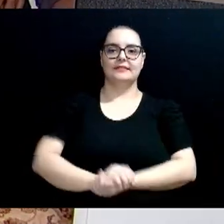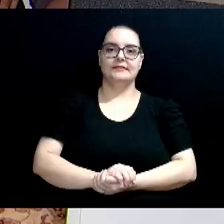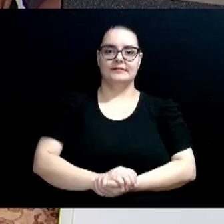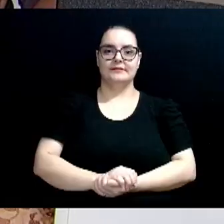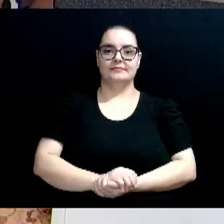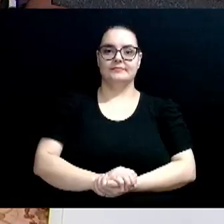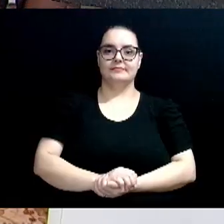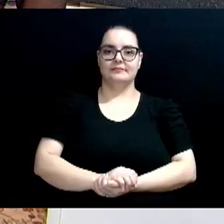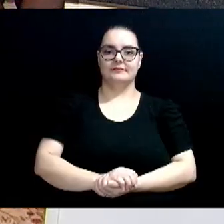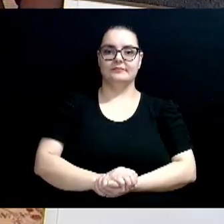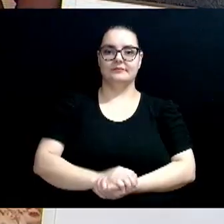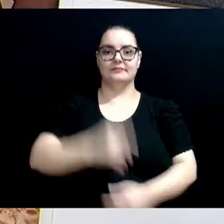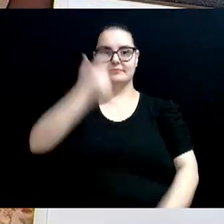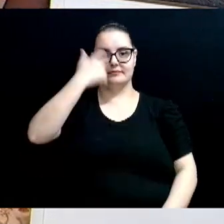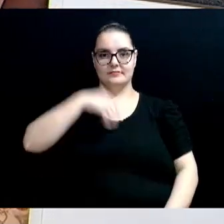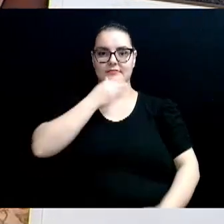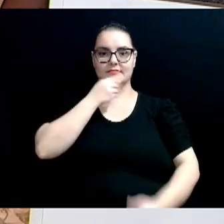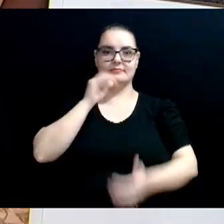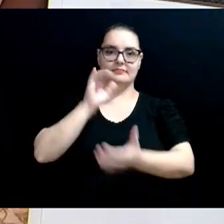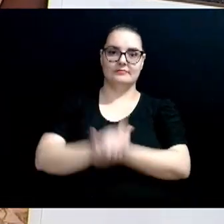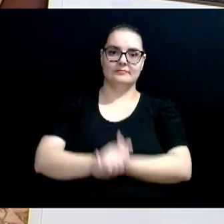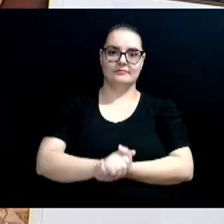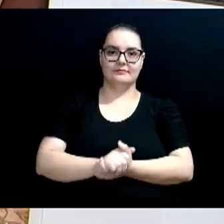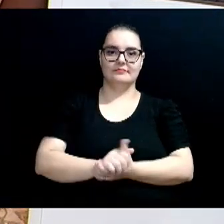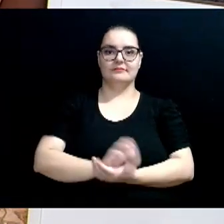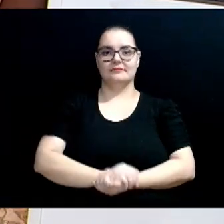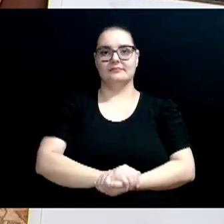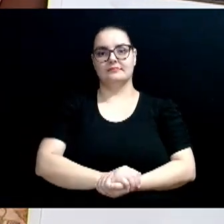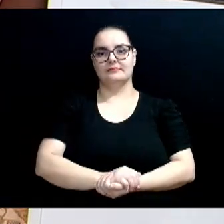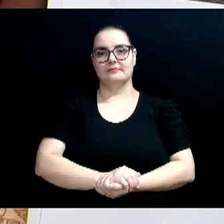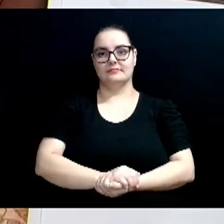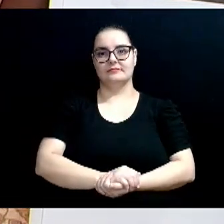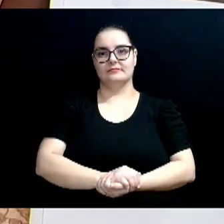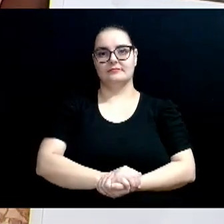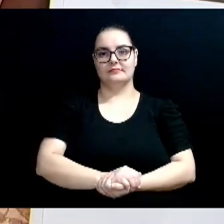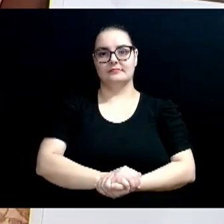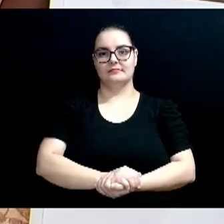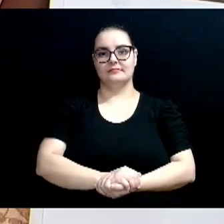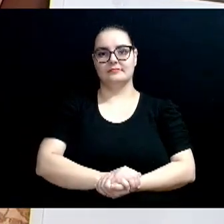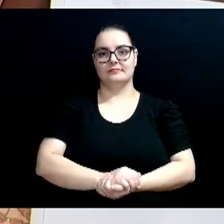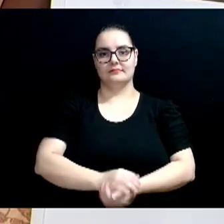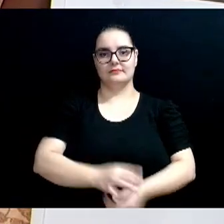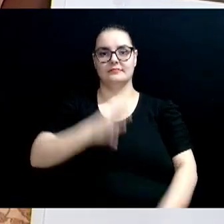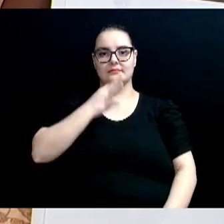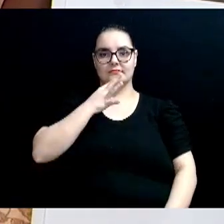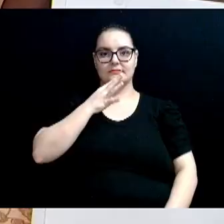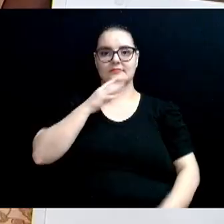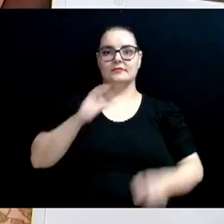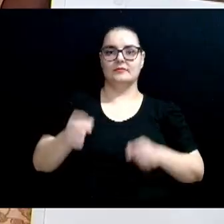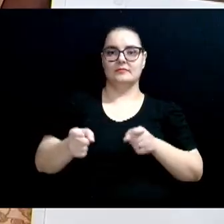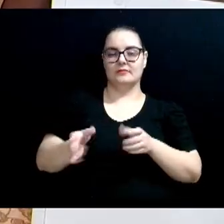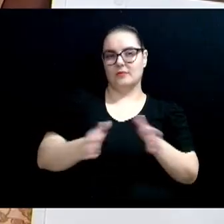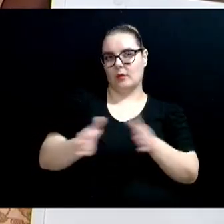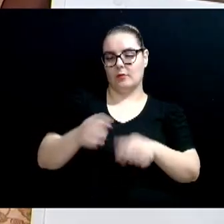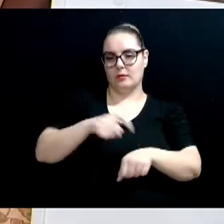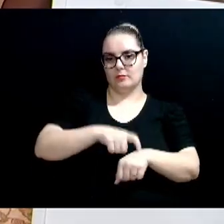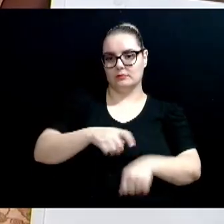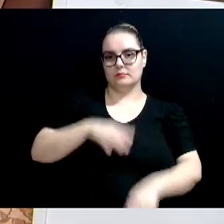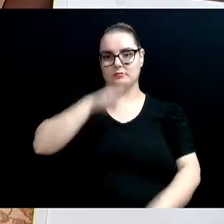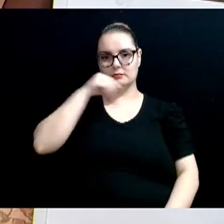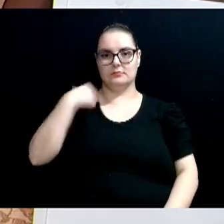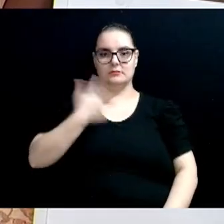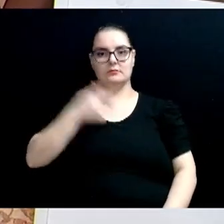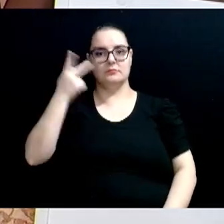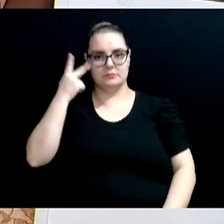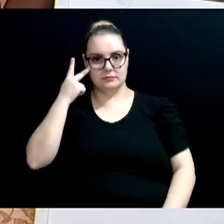Eu e meu marido, nós nos conhecemos desde a adolescência. Nós somos de São Paulo,